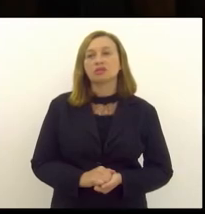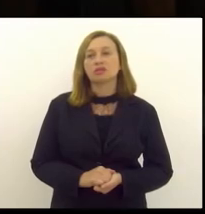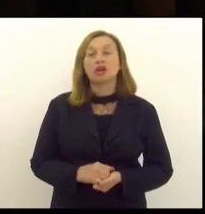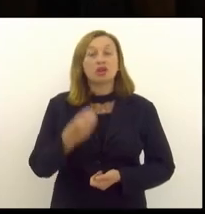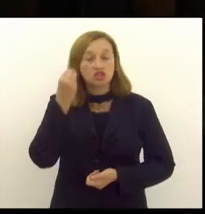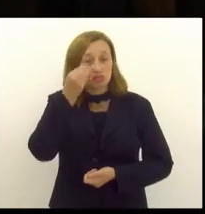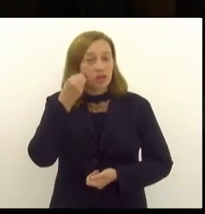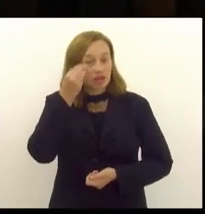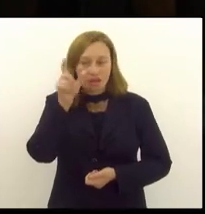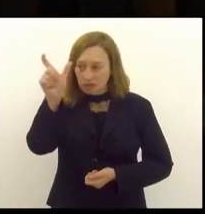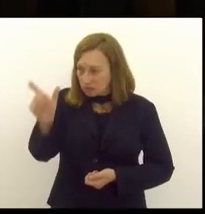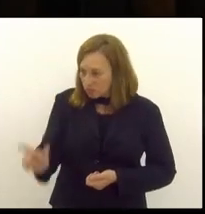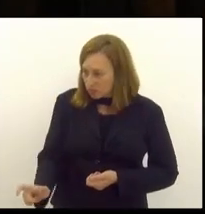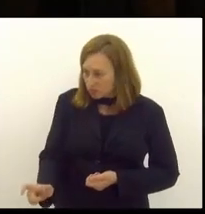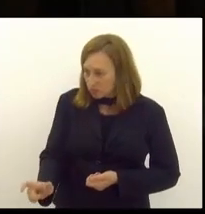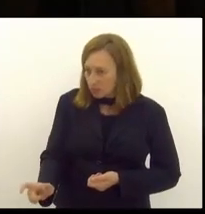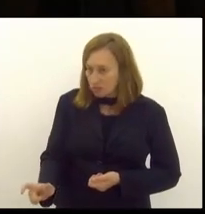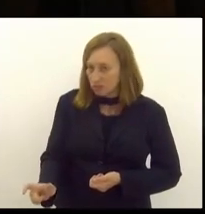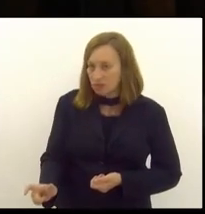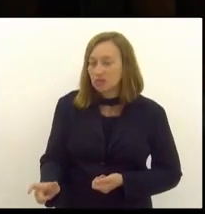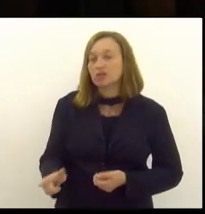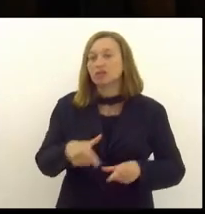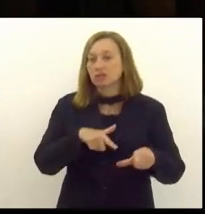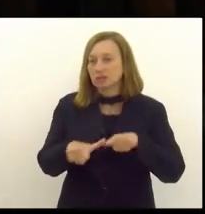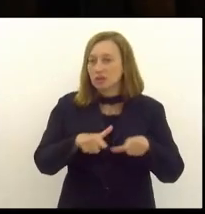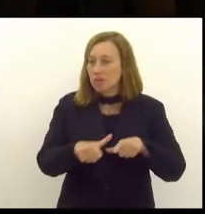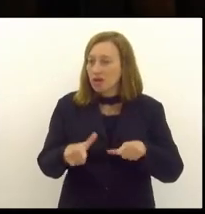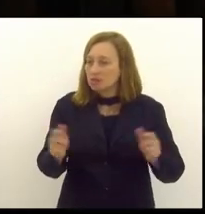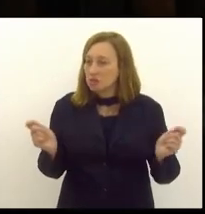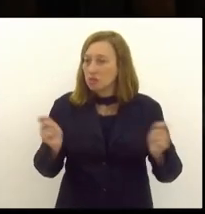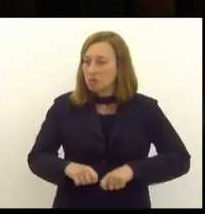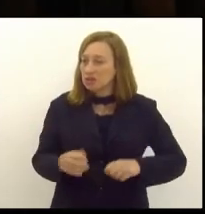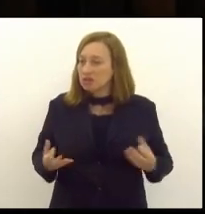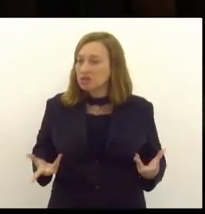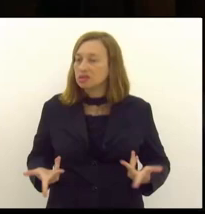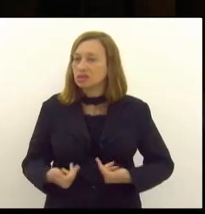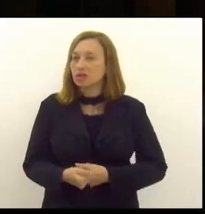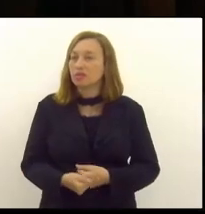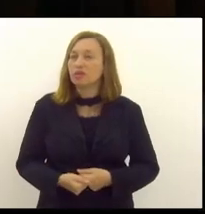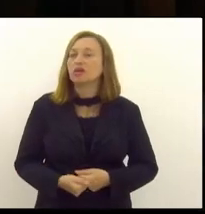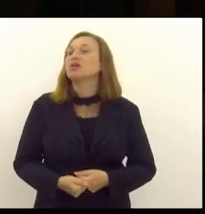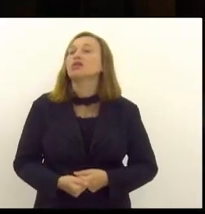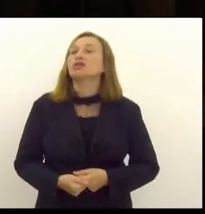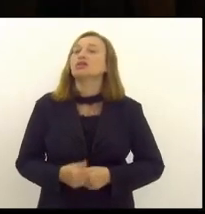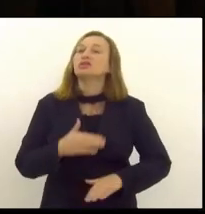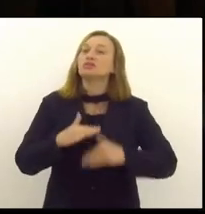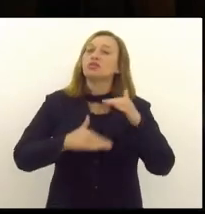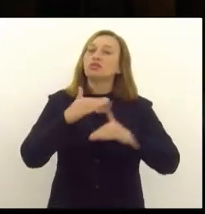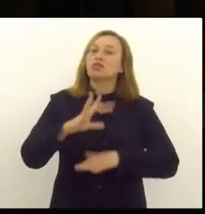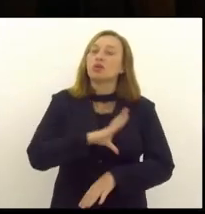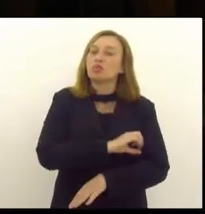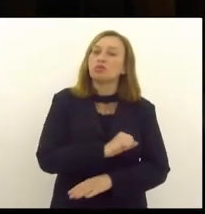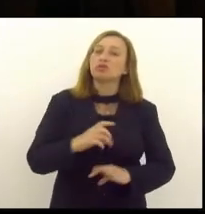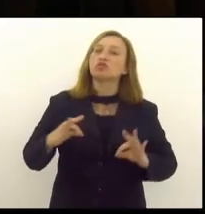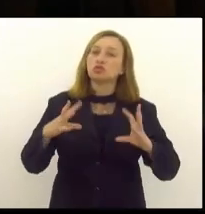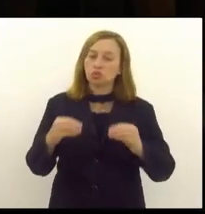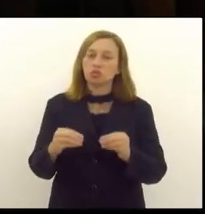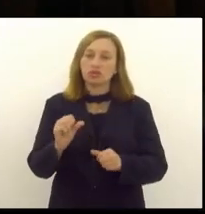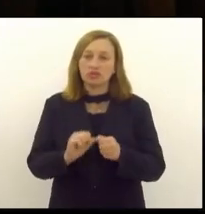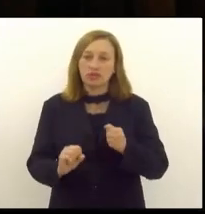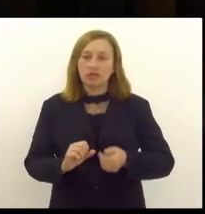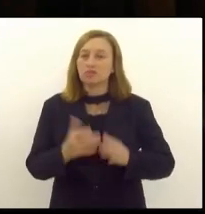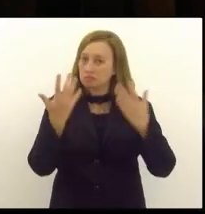admirada pelo trabalho, pela perspicácia, pela competência e amor no desenvolvimento de tudo que tem